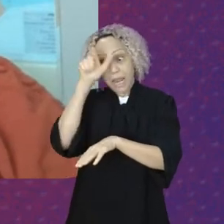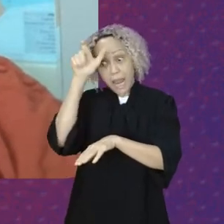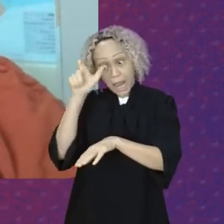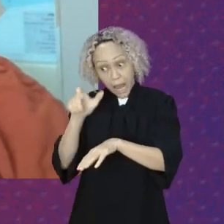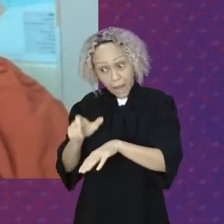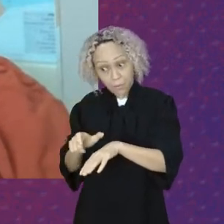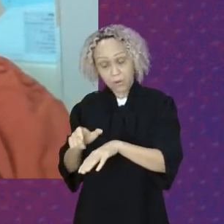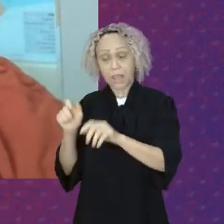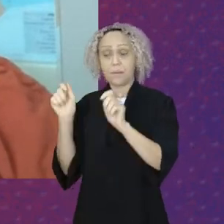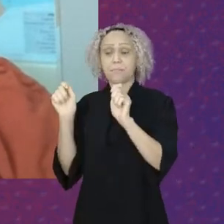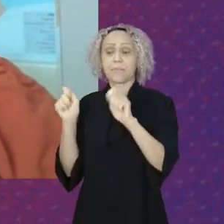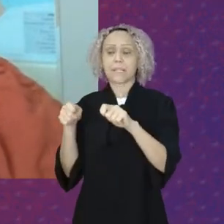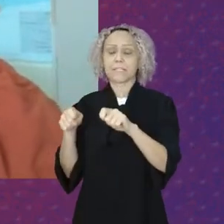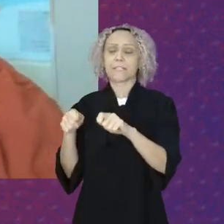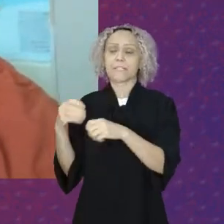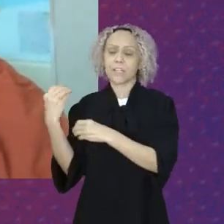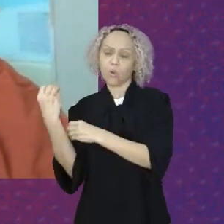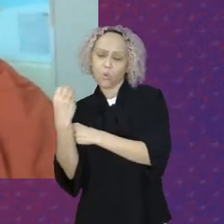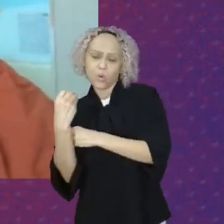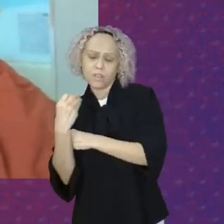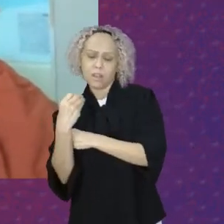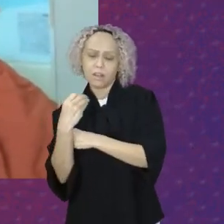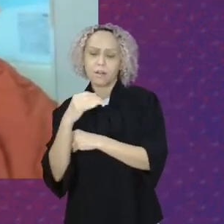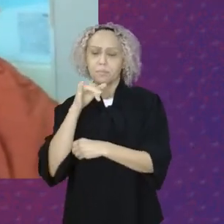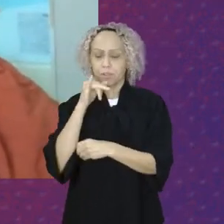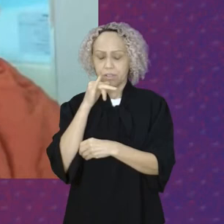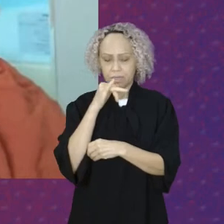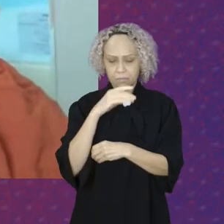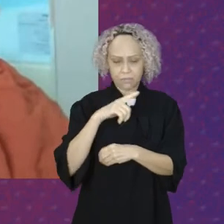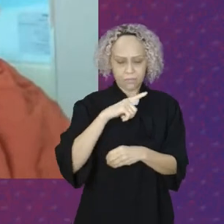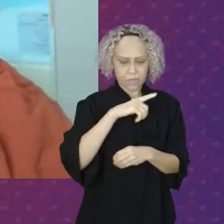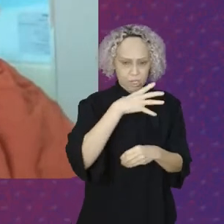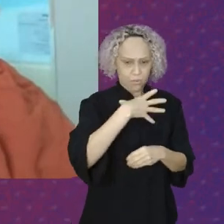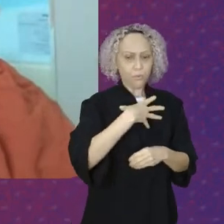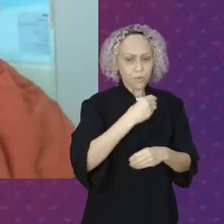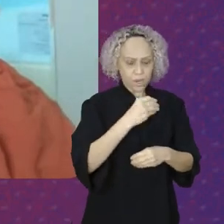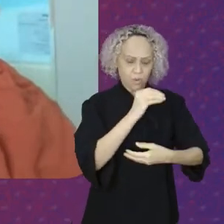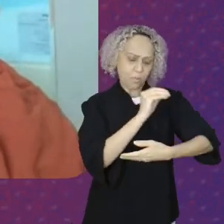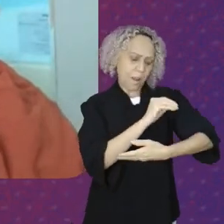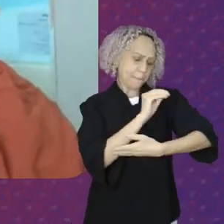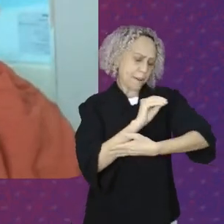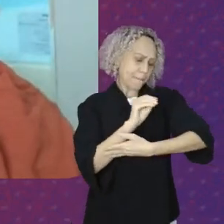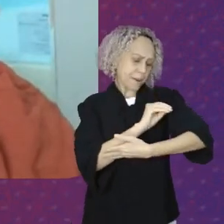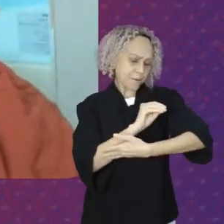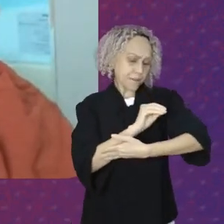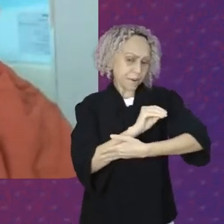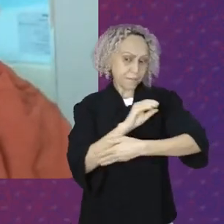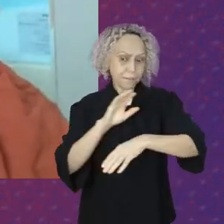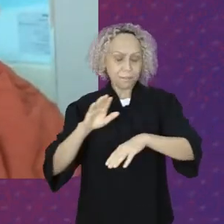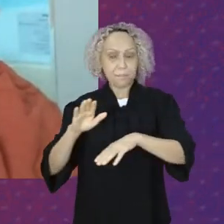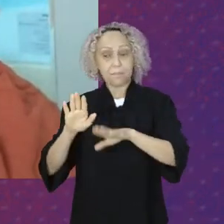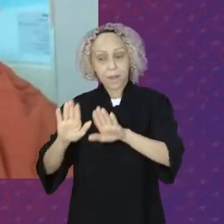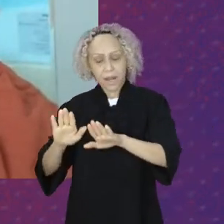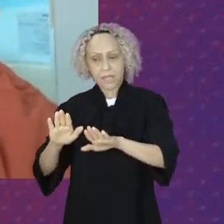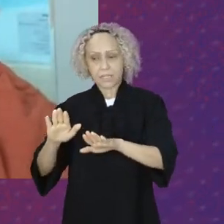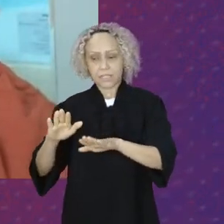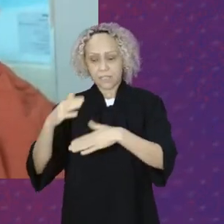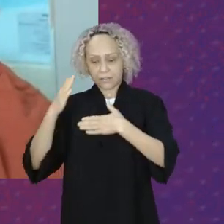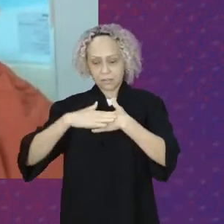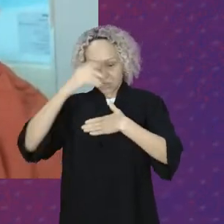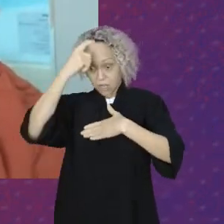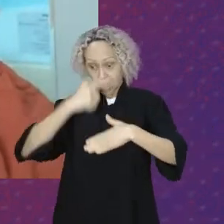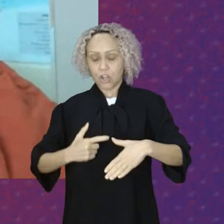a gente não pode esquecer de nós, mulheres. Então, eu foi a eleição e a política que